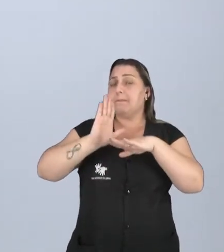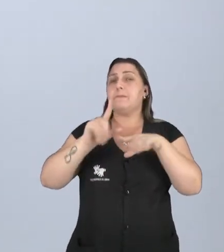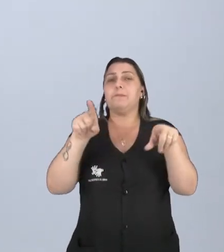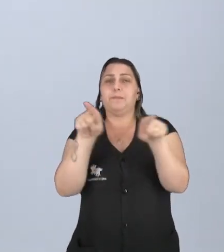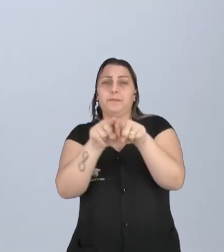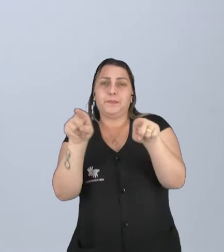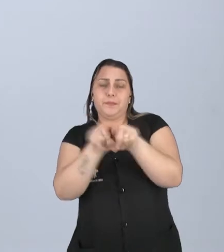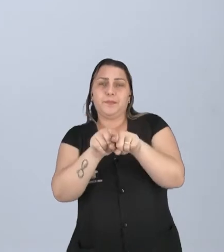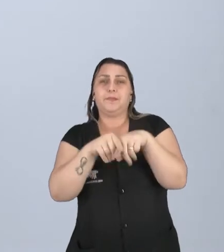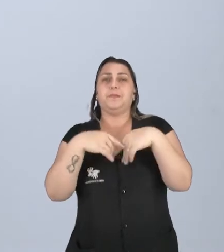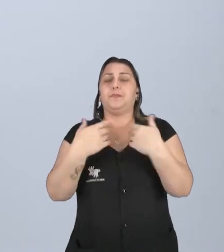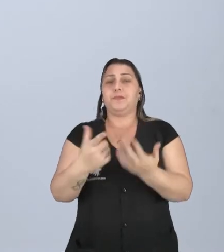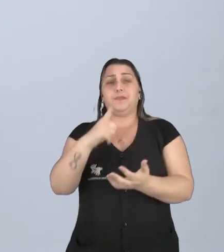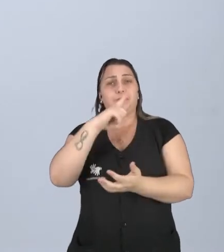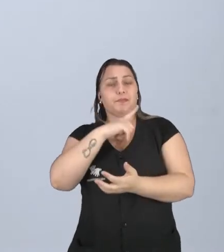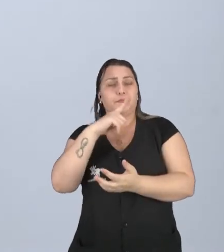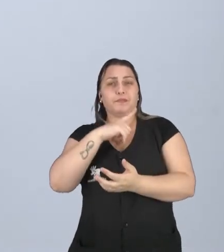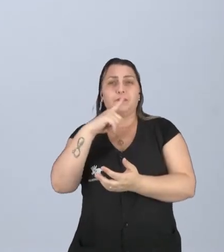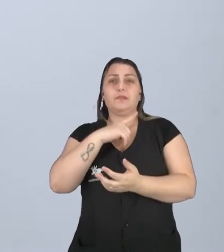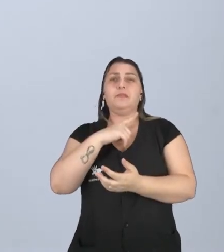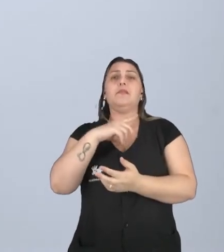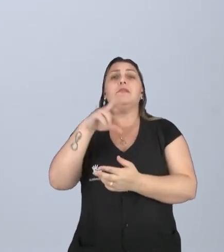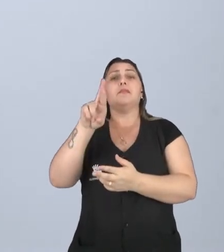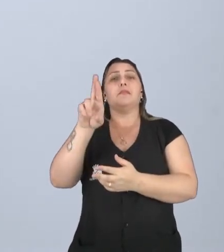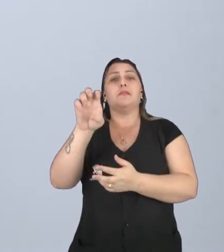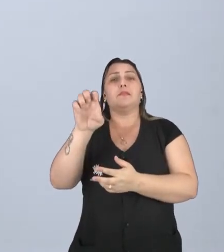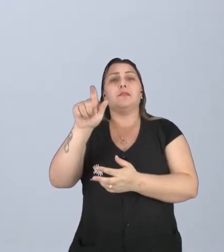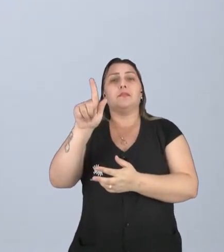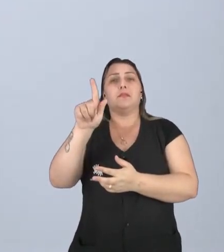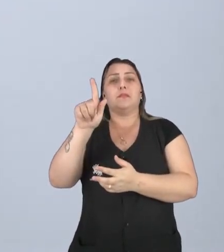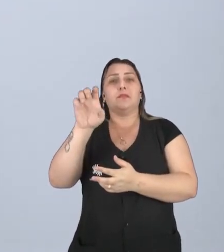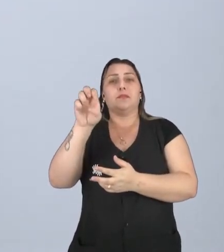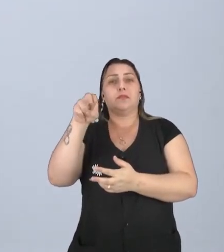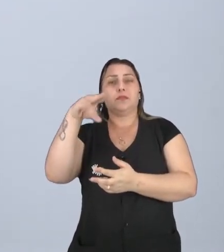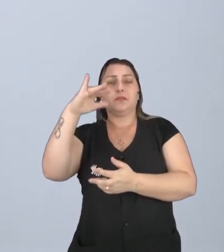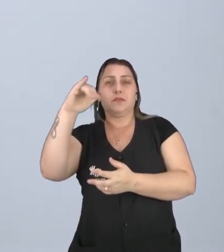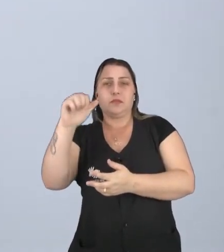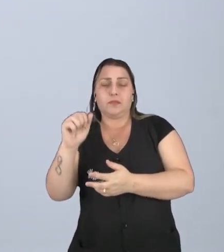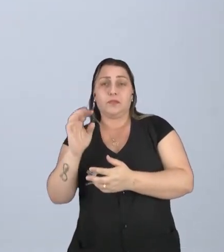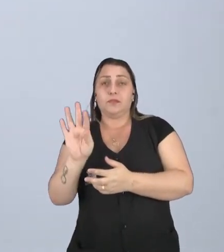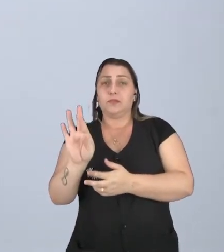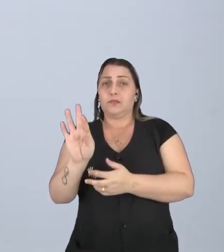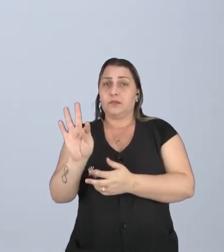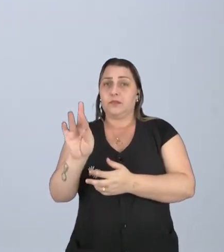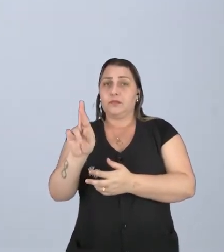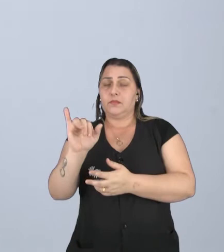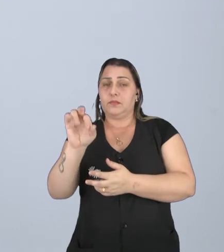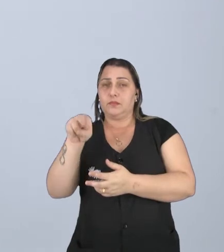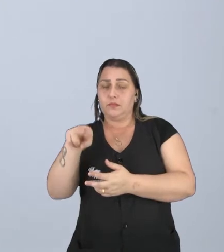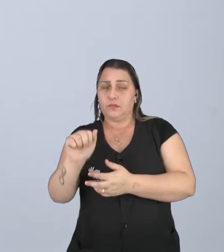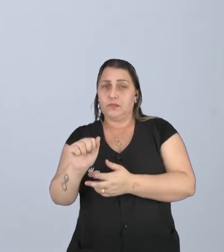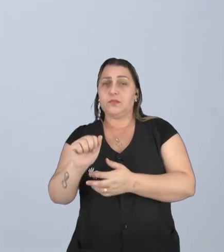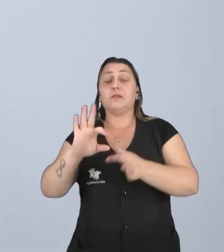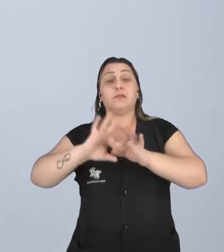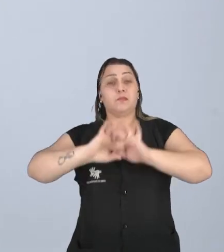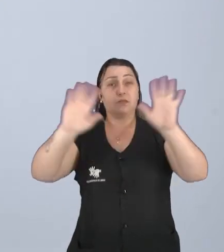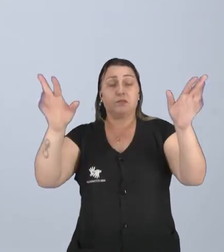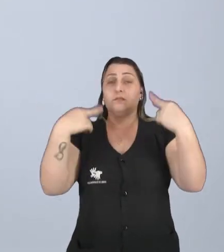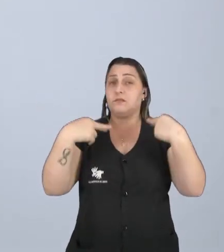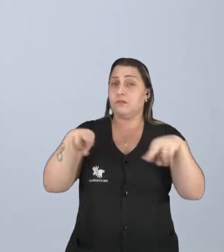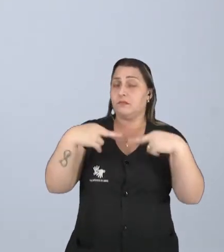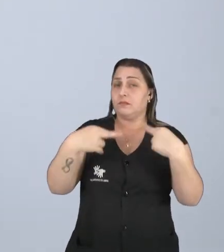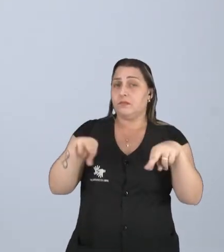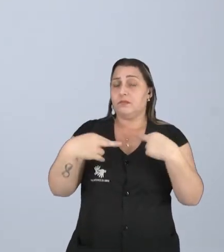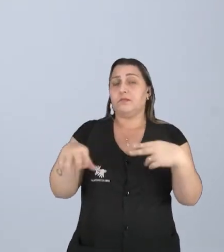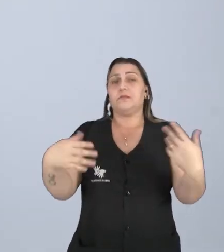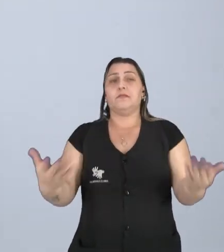tá, pessoal? E aí a gente vai ter essa regência trina. E essa regência ela vai ser questionada muito pelos liberais, né?